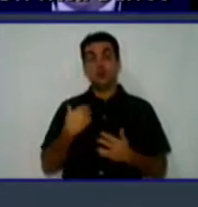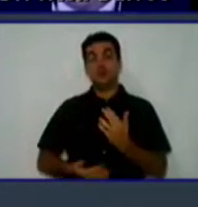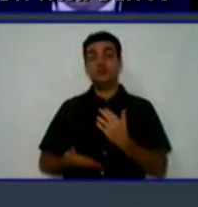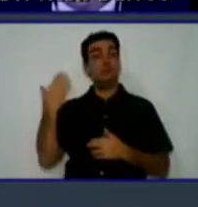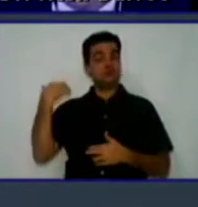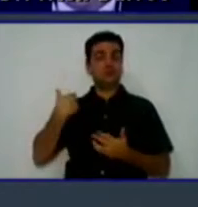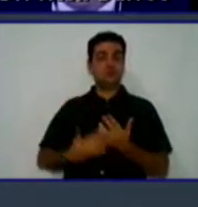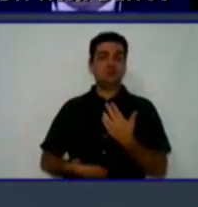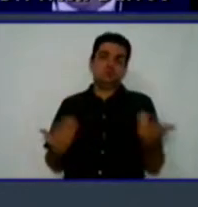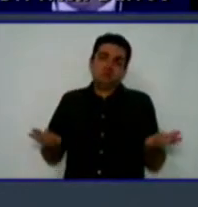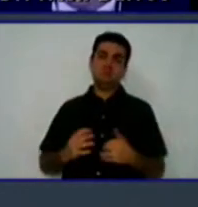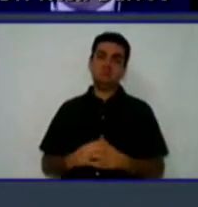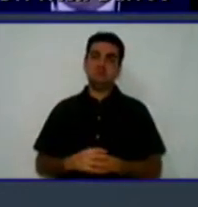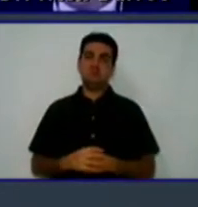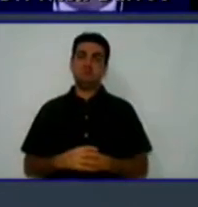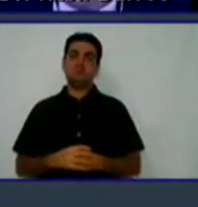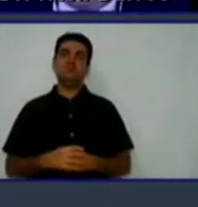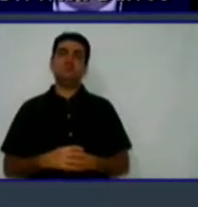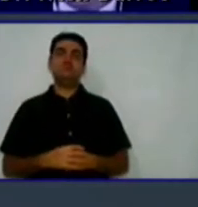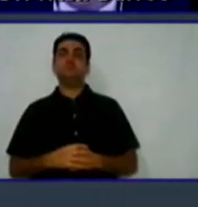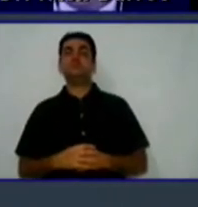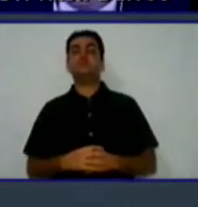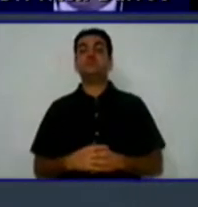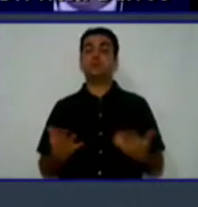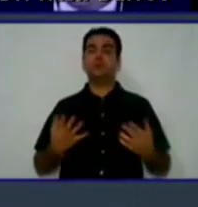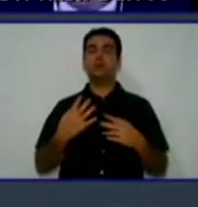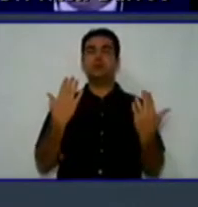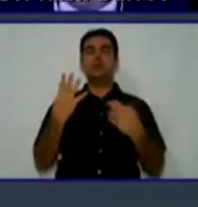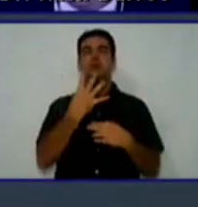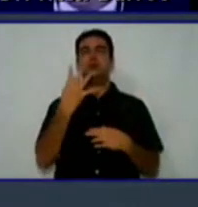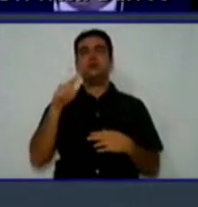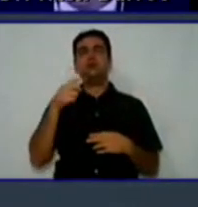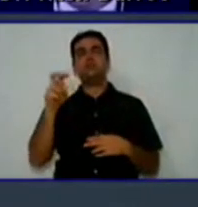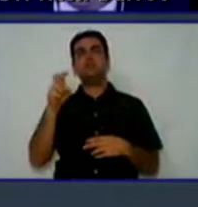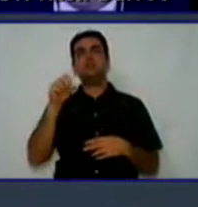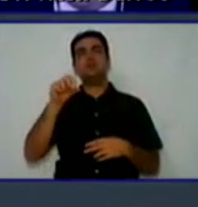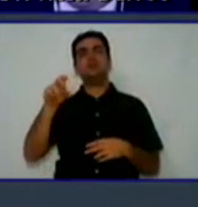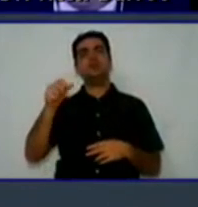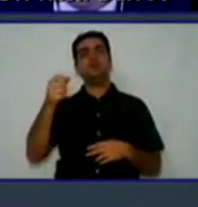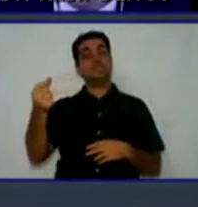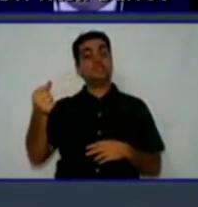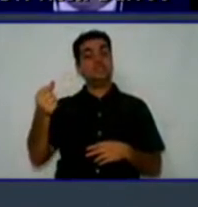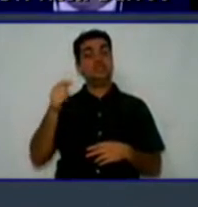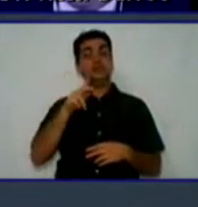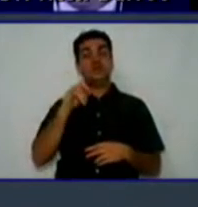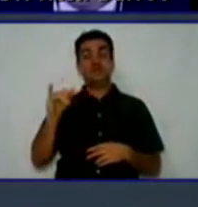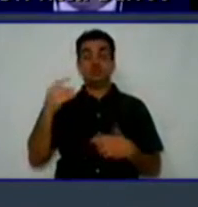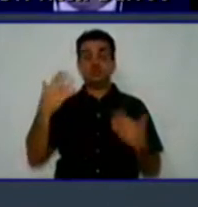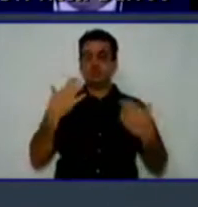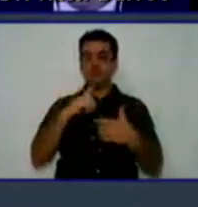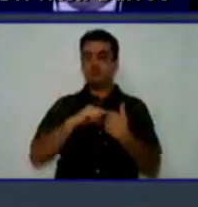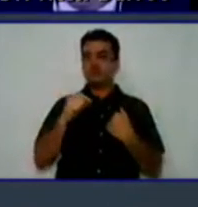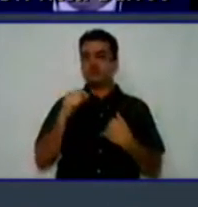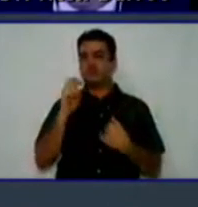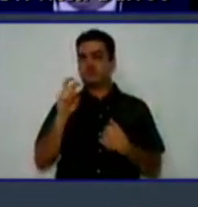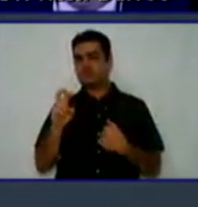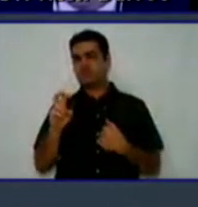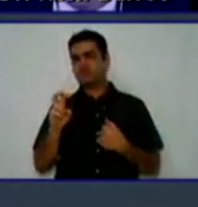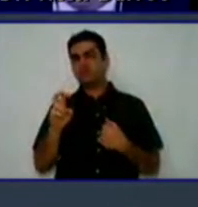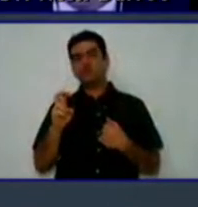Em face do descumprimento do 44-5 da 9096, agrei nos termos do parágrafo 5º do